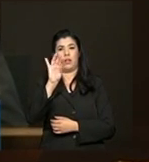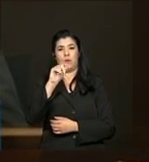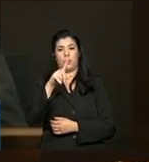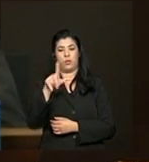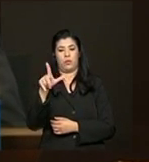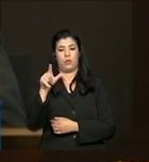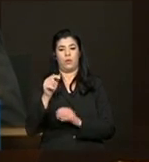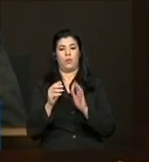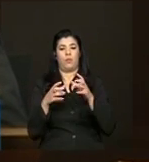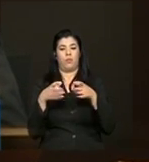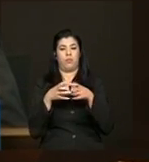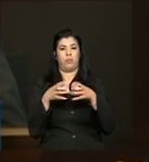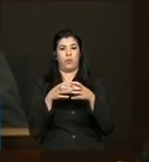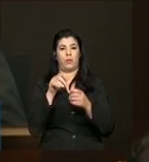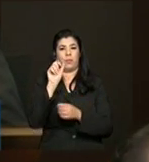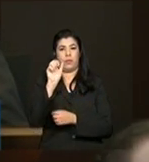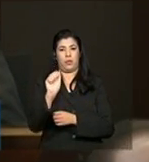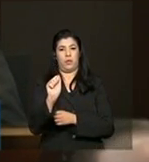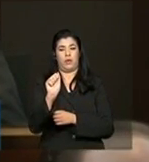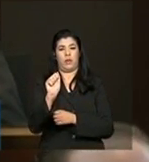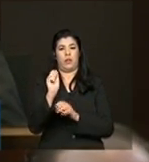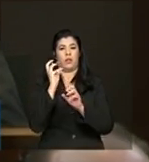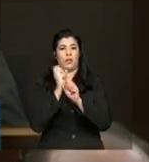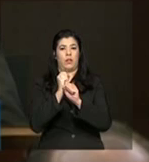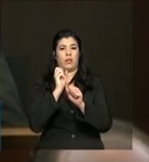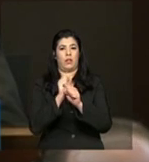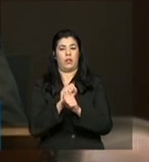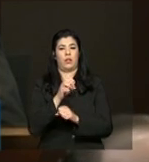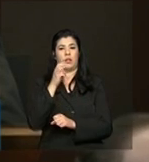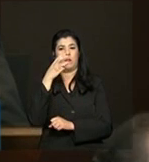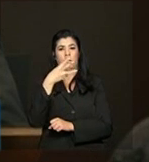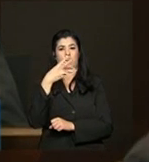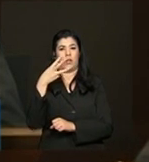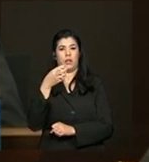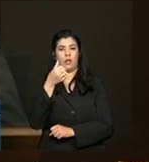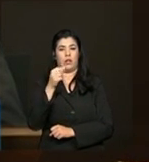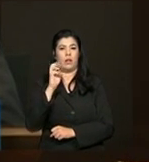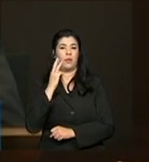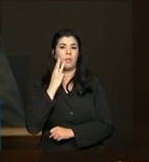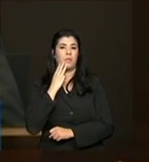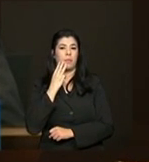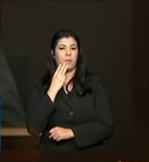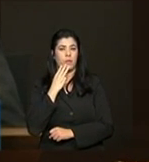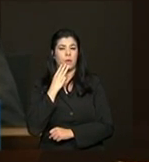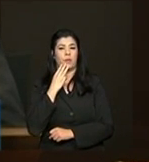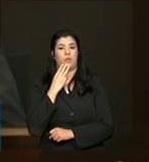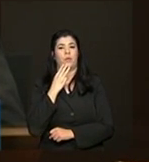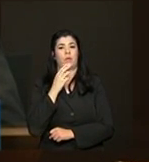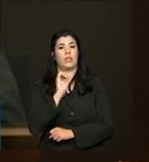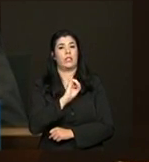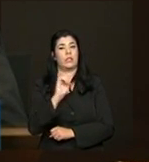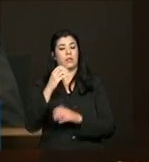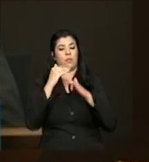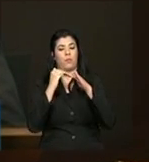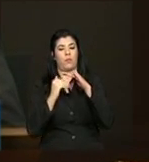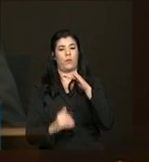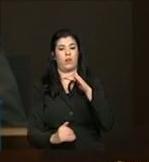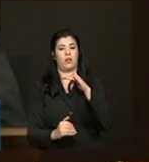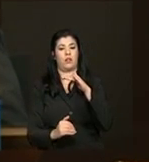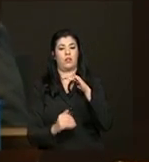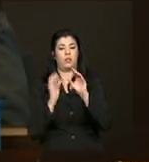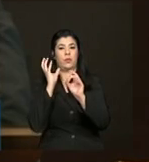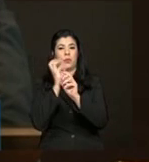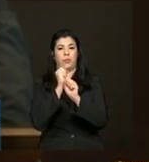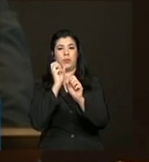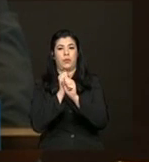para o lote A, com receita anual permitida de R$ 336 milhões, ser inferior à